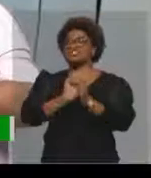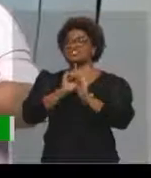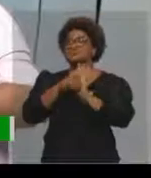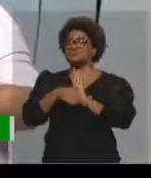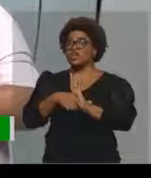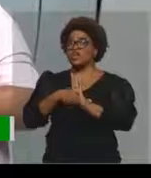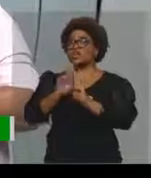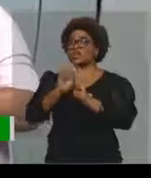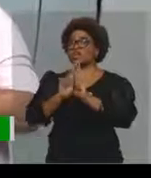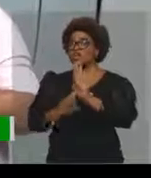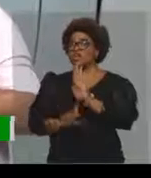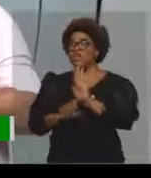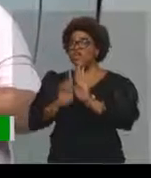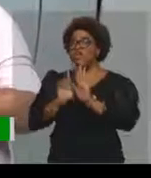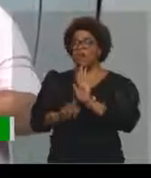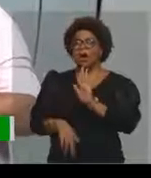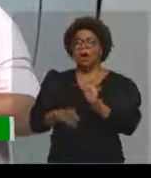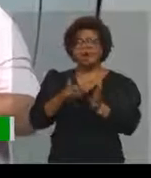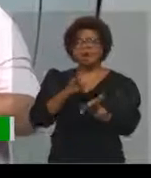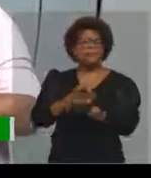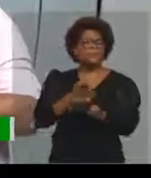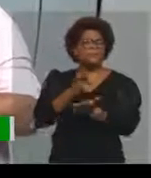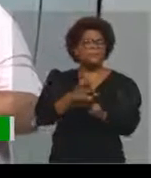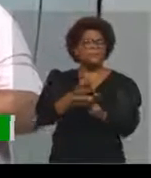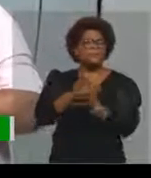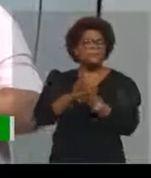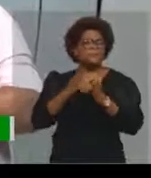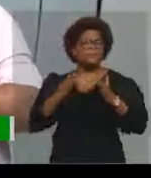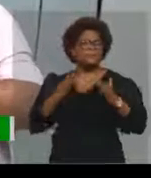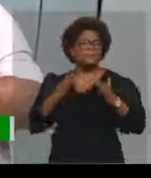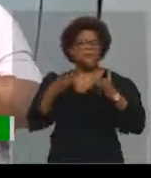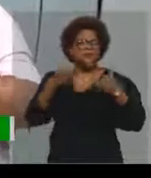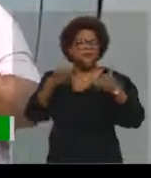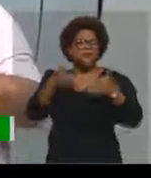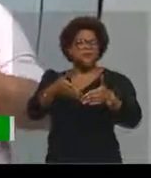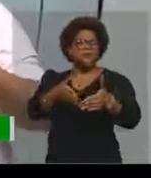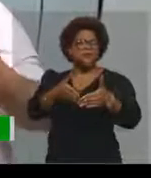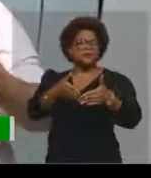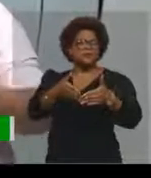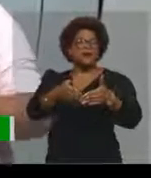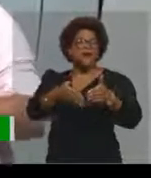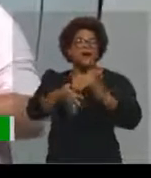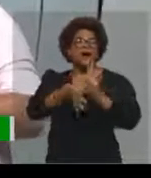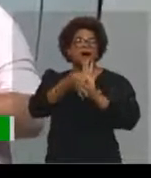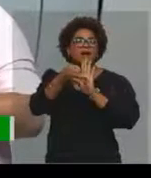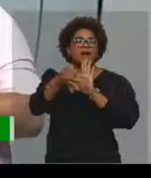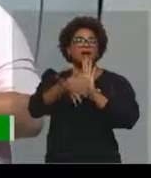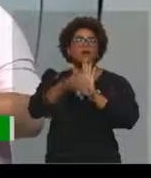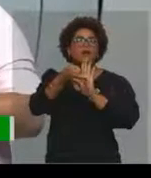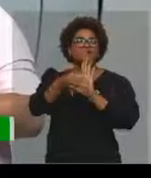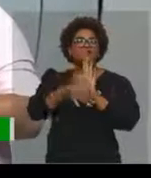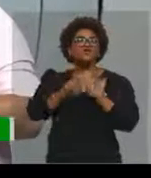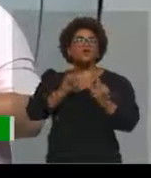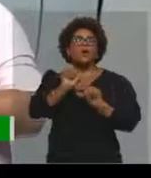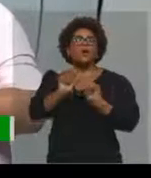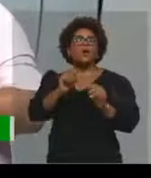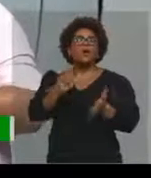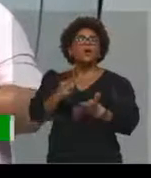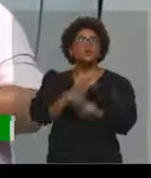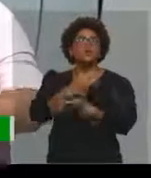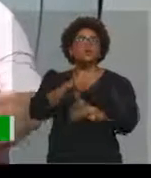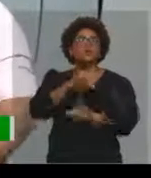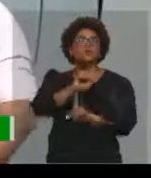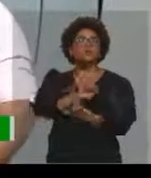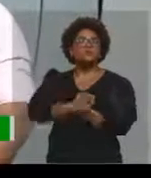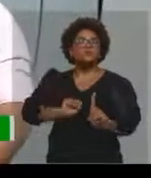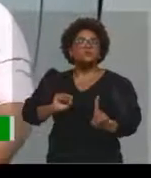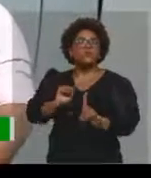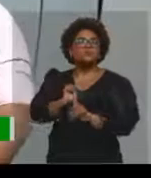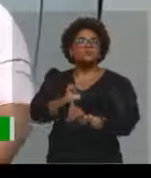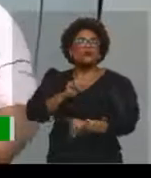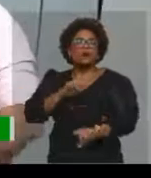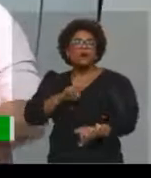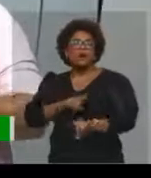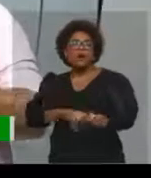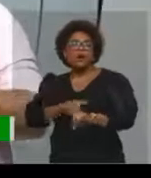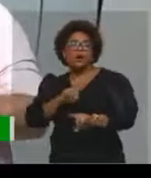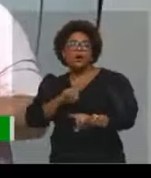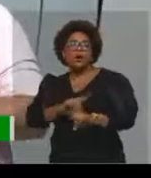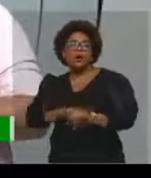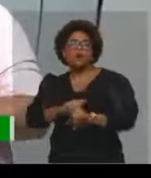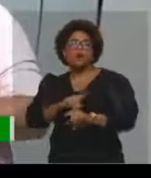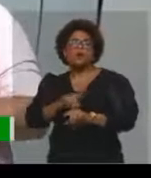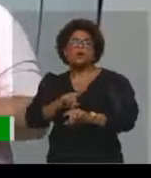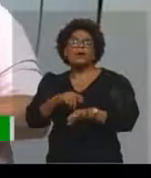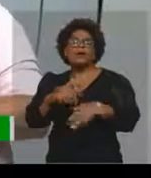textuais, eles vão estar sempre atentos ao que está acontecendo na sociedade naquele momento, e aí eles vão construir,